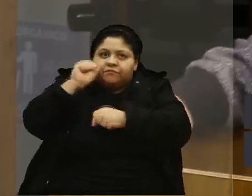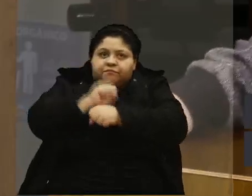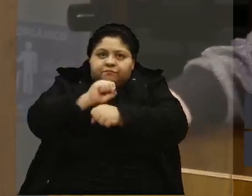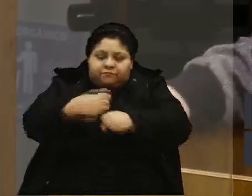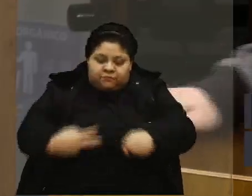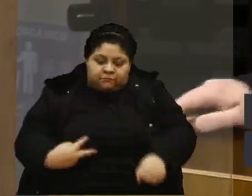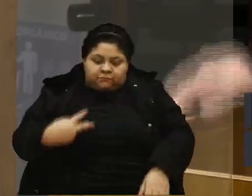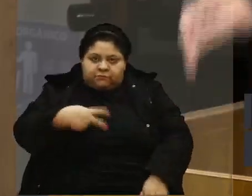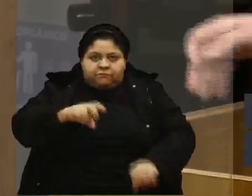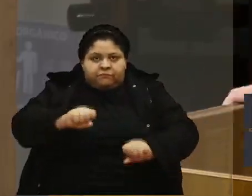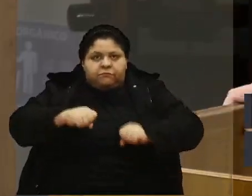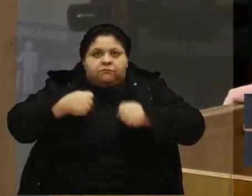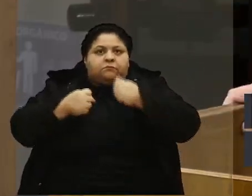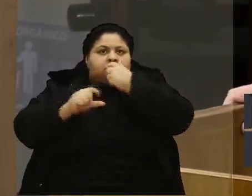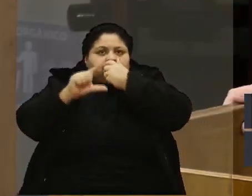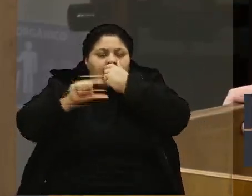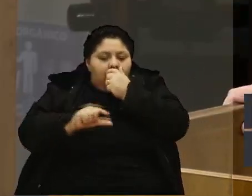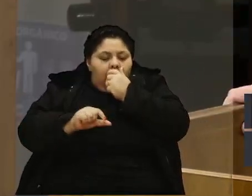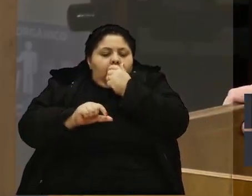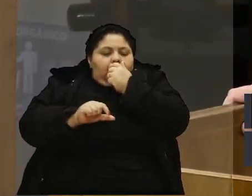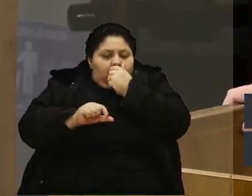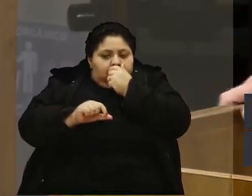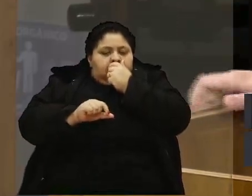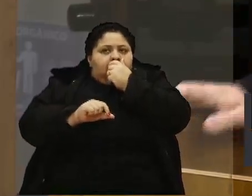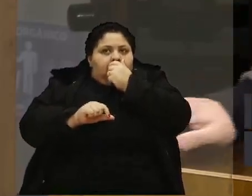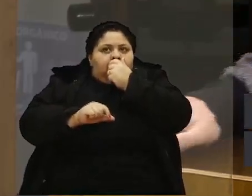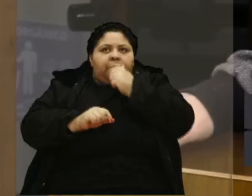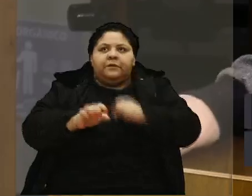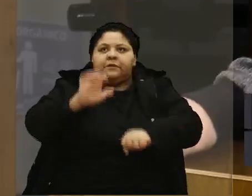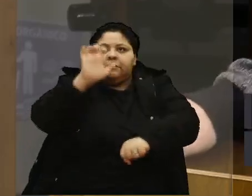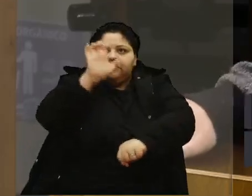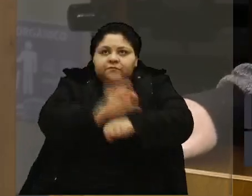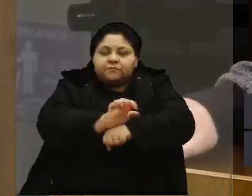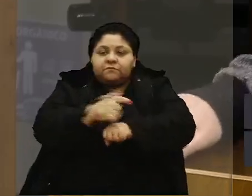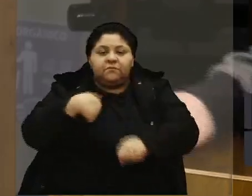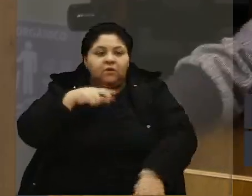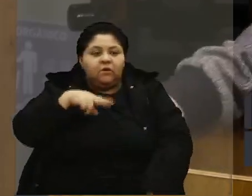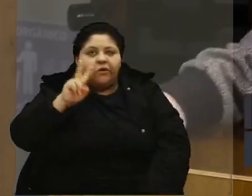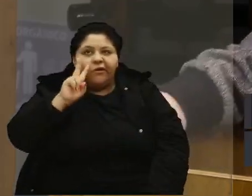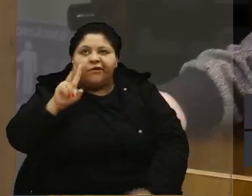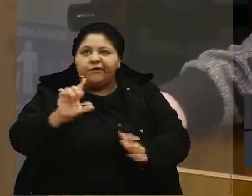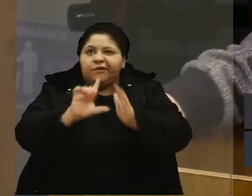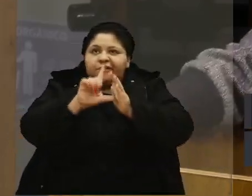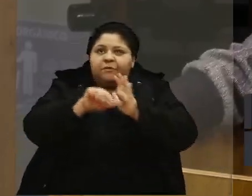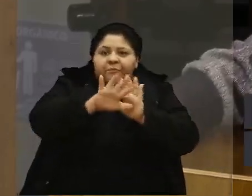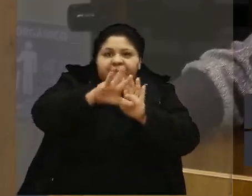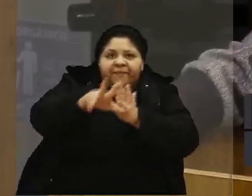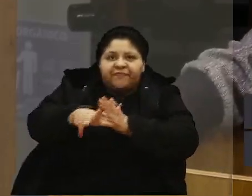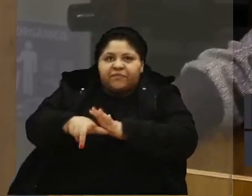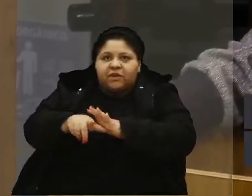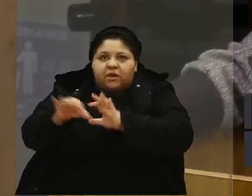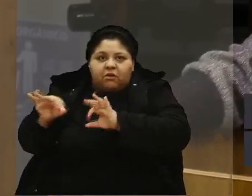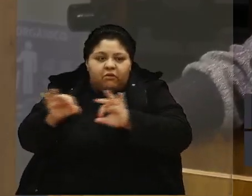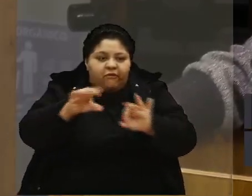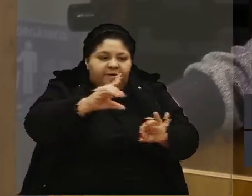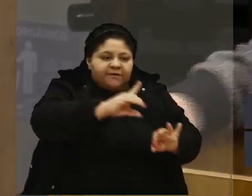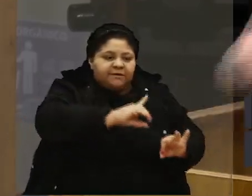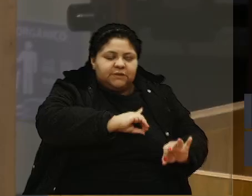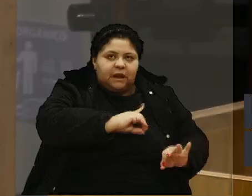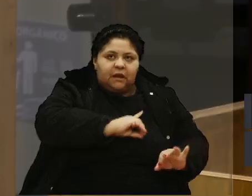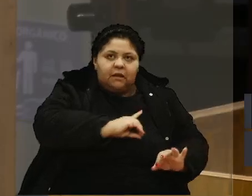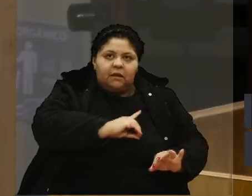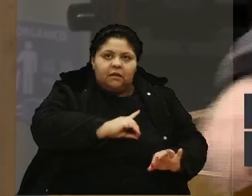cirurgia defender reduzir o Estado. Eu nunca vi alguém que depois que é roubado vai à delegacia registrar um boletim de